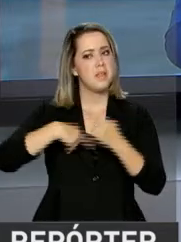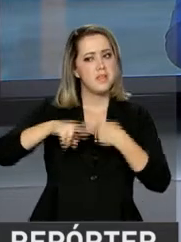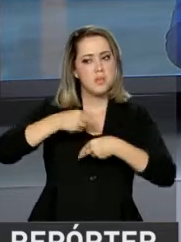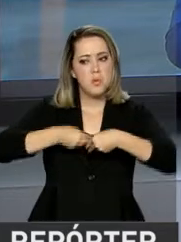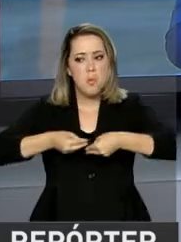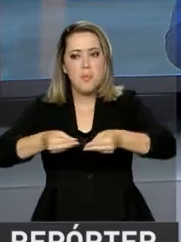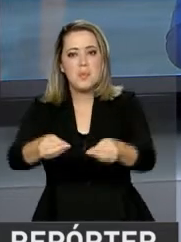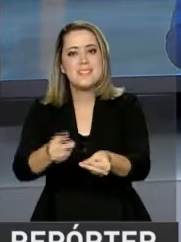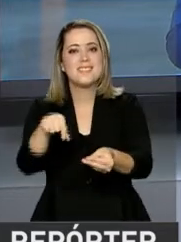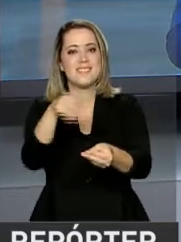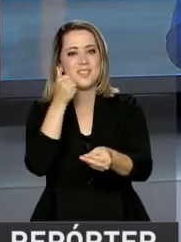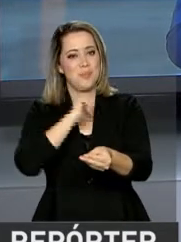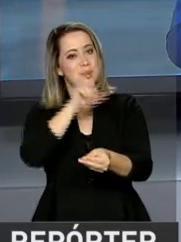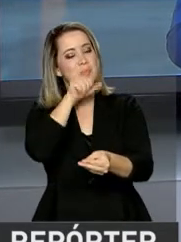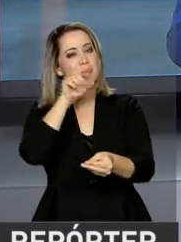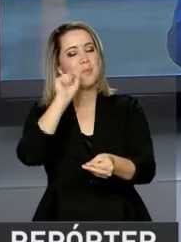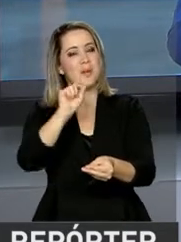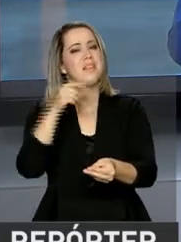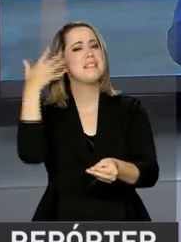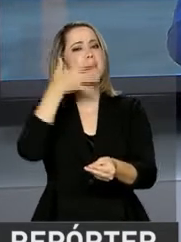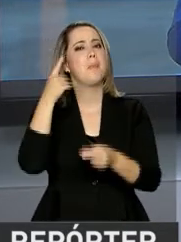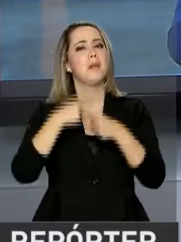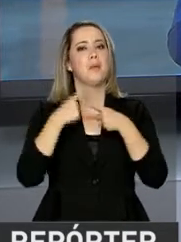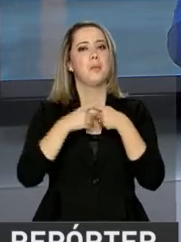bem explica pra gente porque